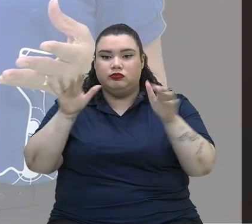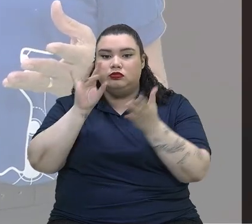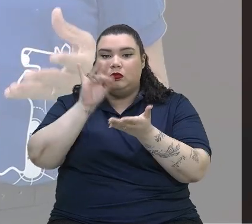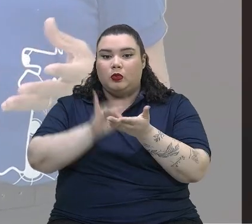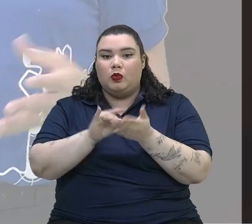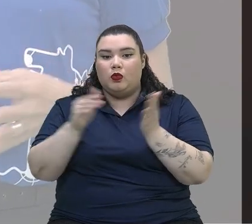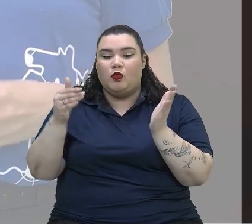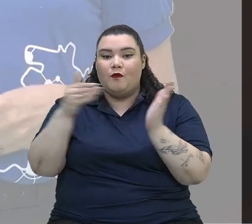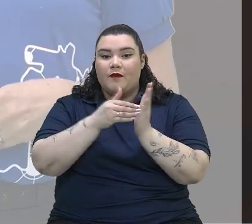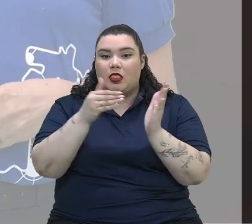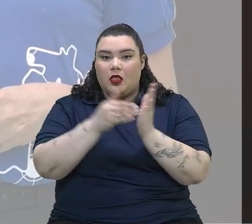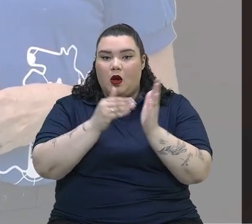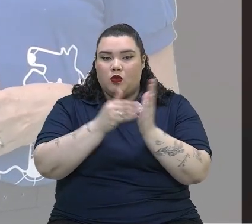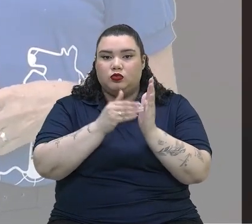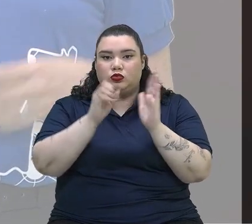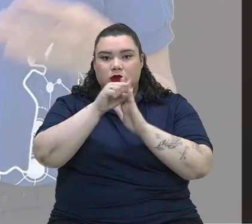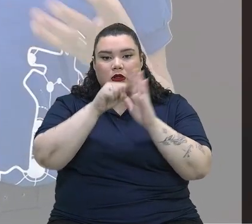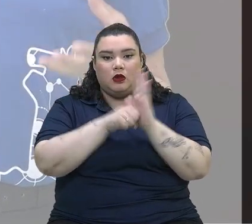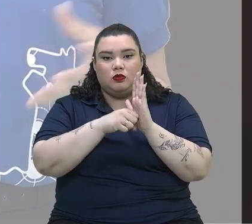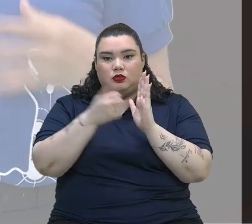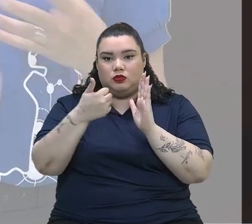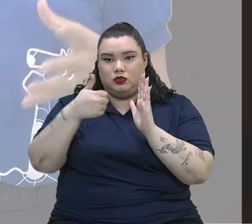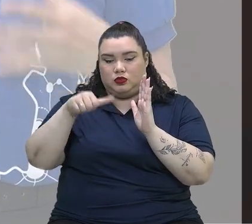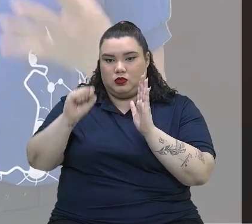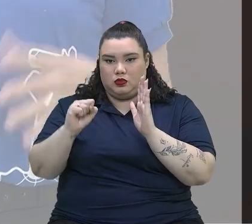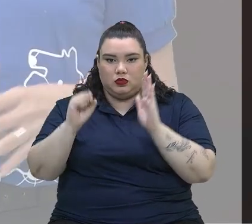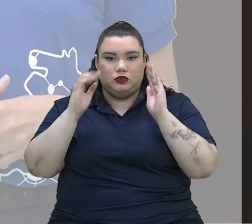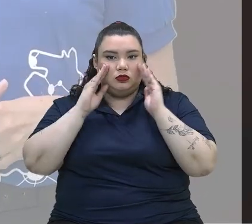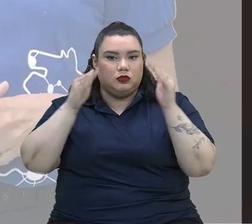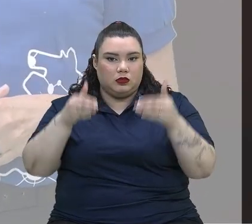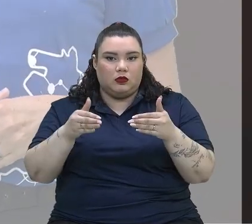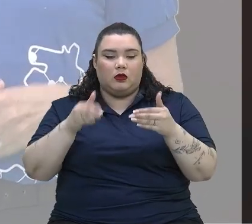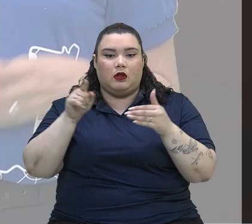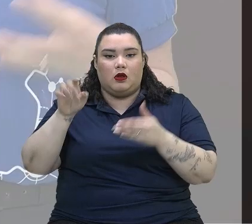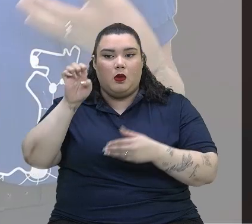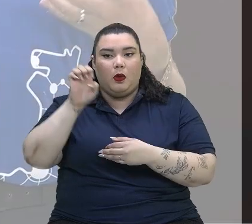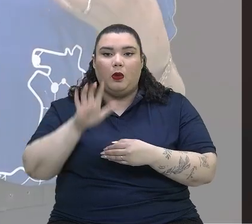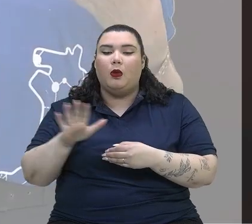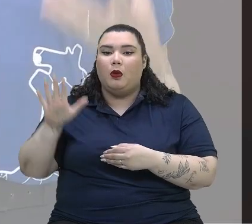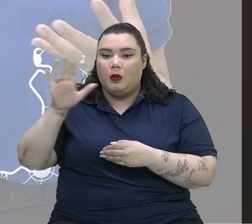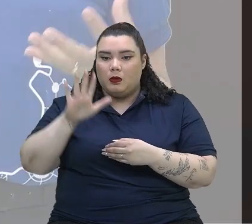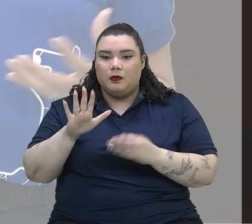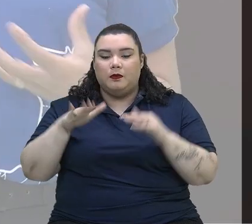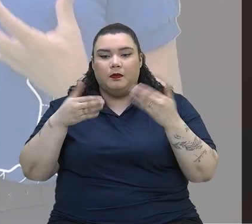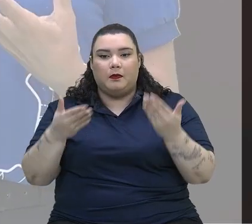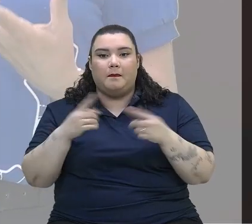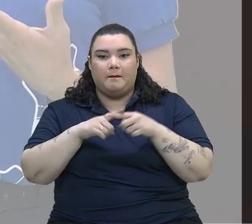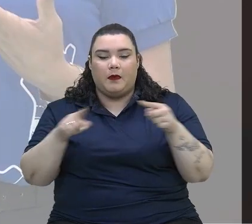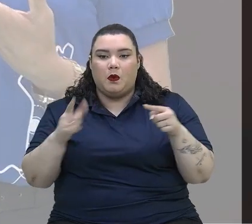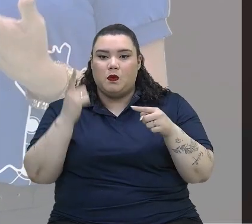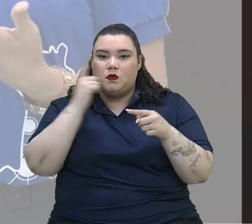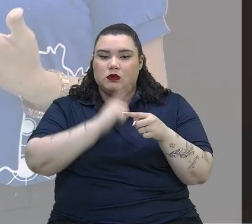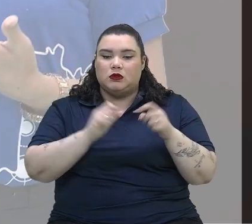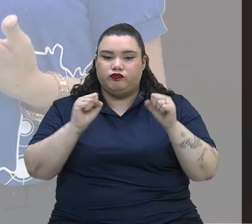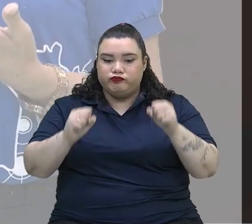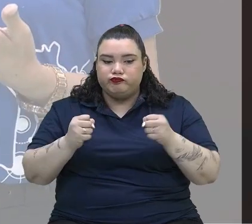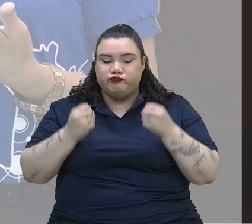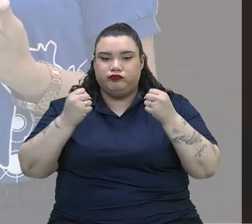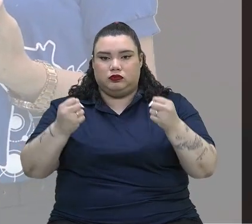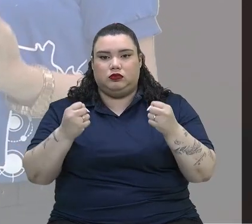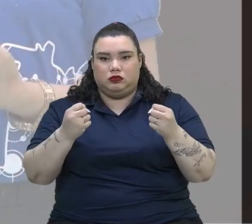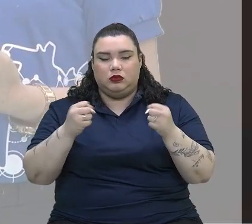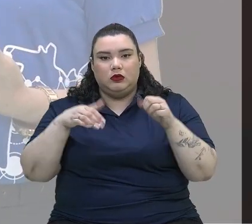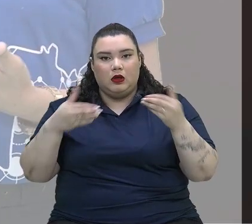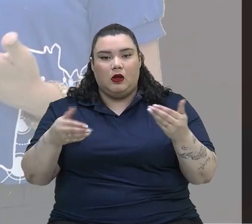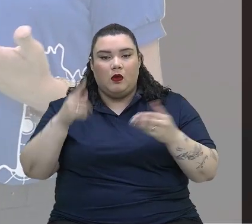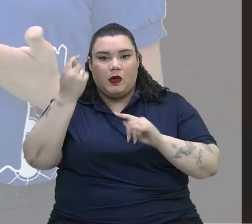do século XVIII, ou especificamente lá na Europa, mas ganhou força. E quando a indústria